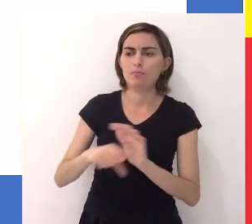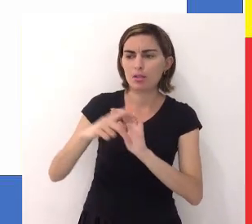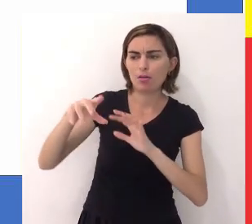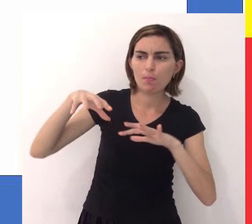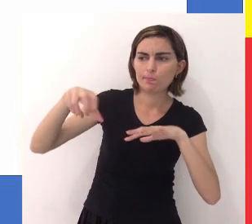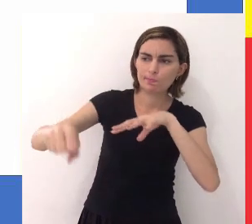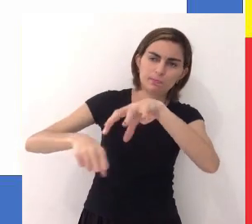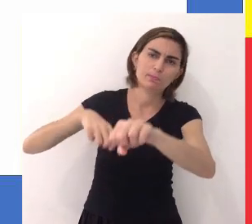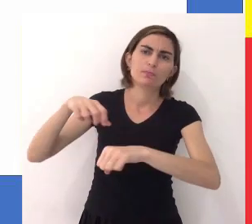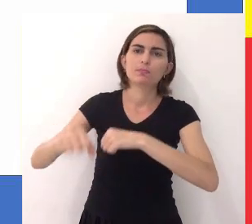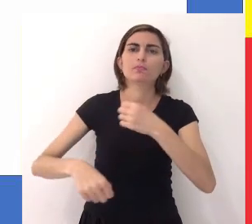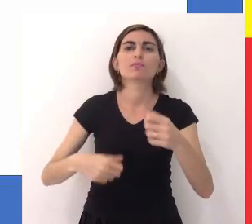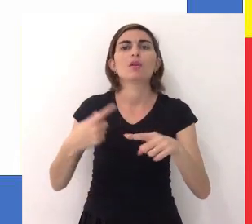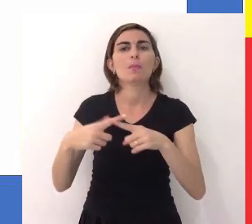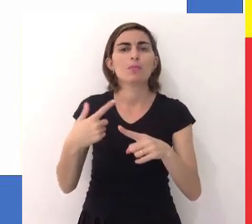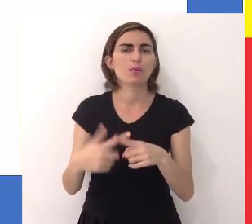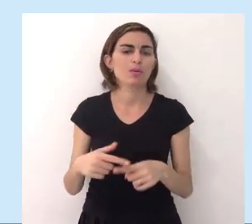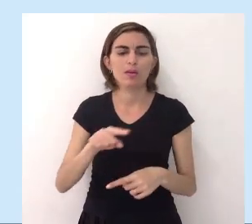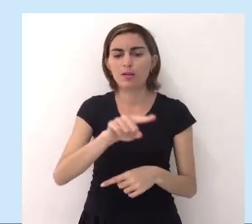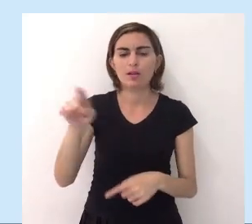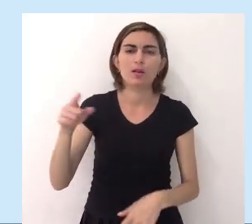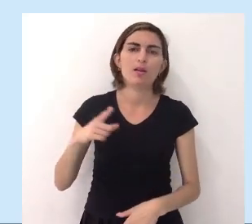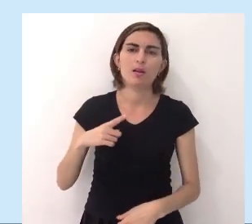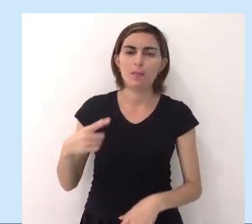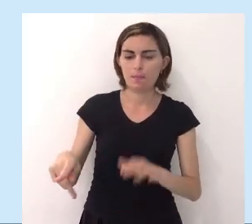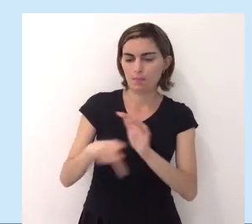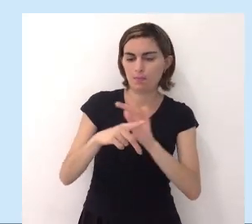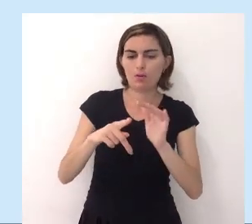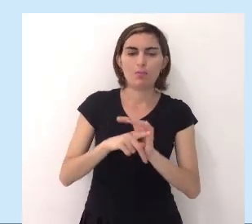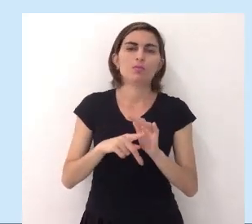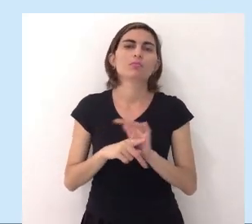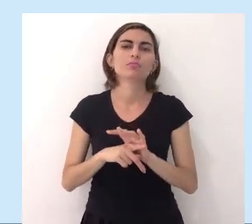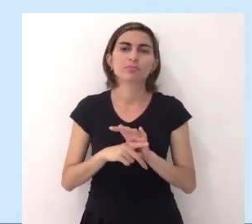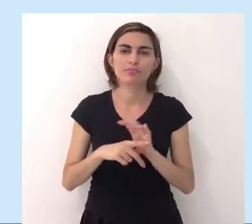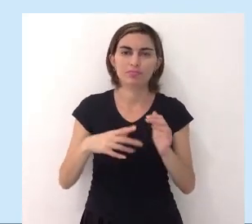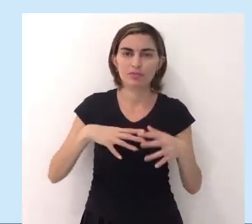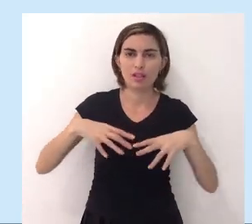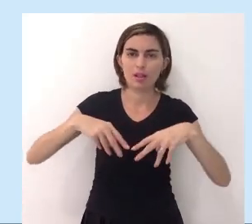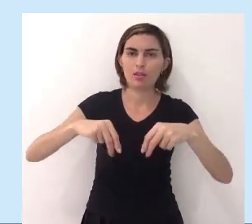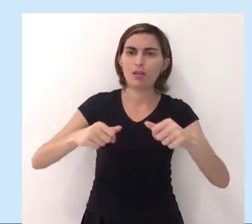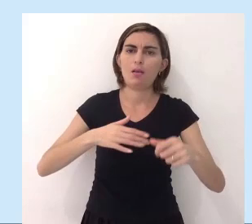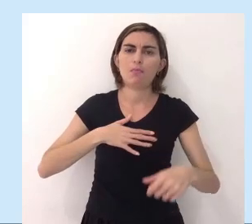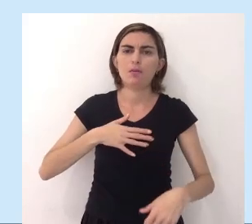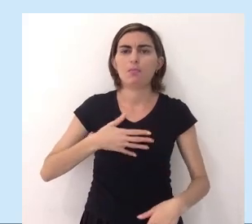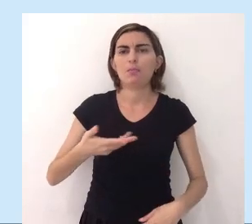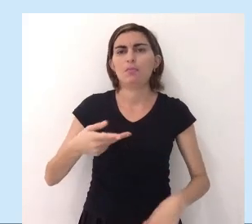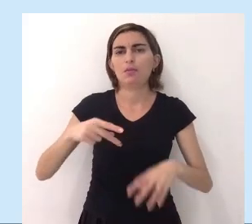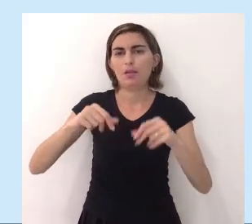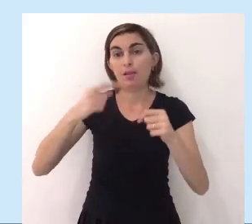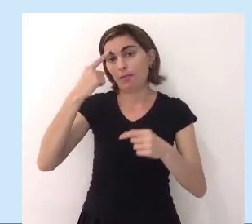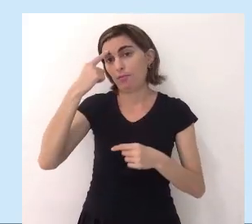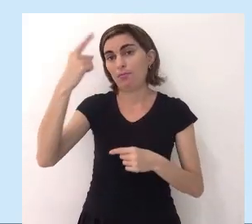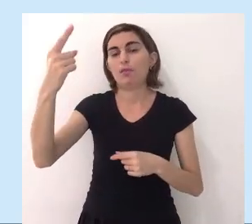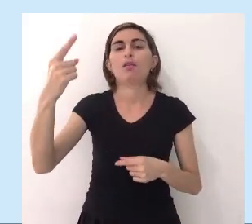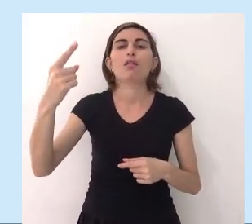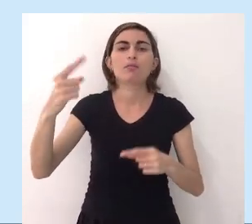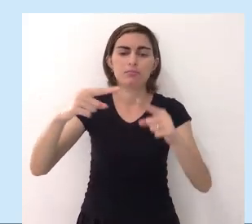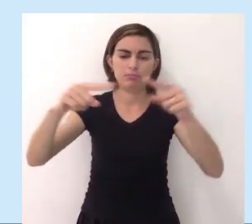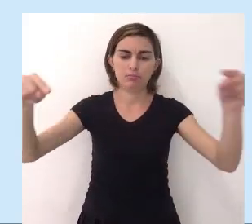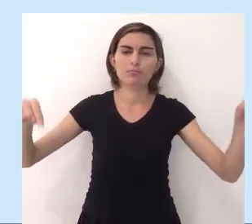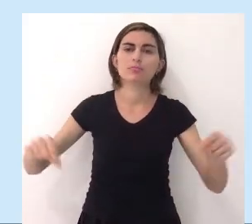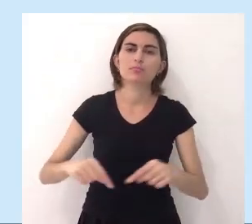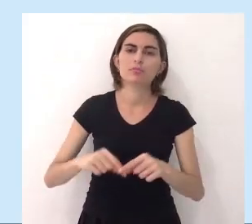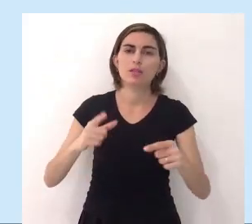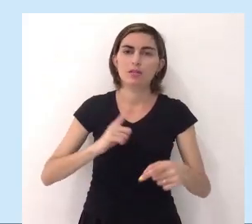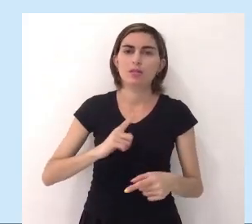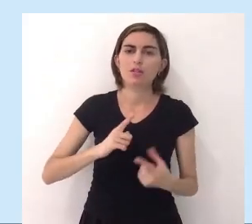alguns proprietários, porque a propriedade, tá? A terra é uma ideia, né, uma ideia essencial